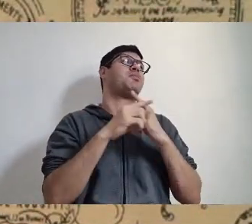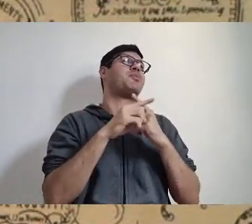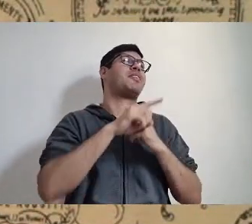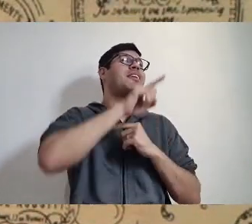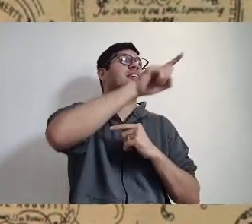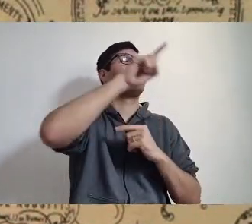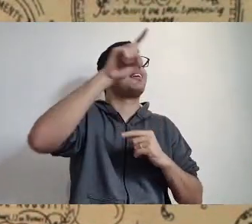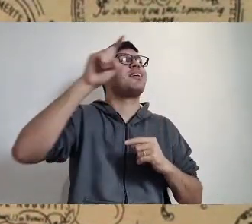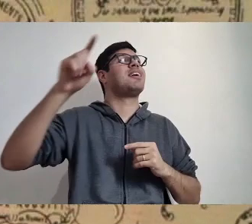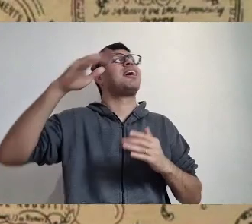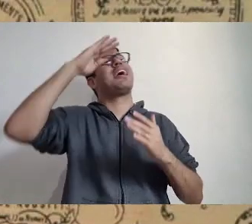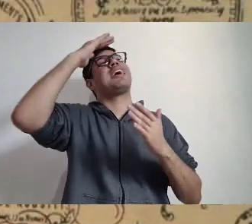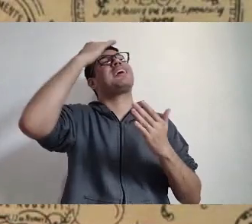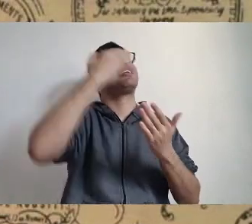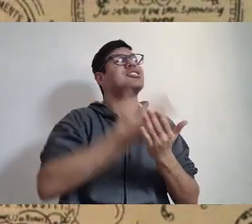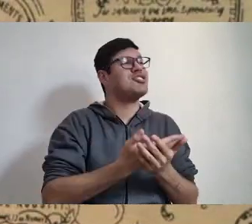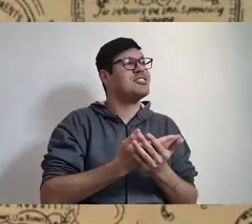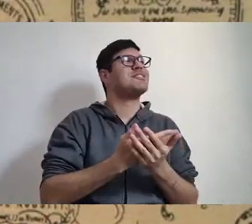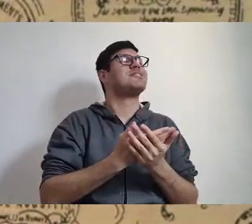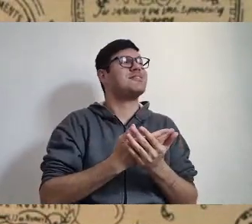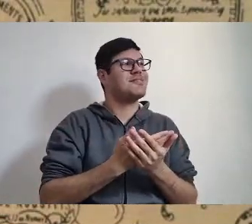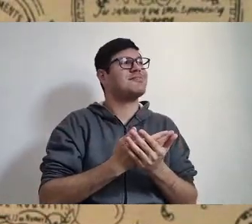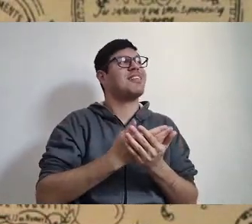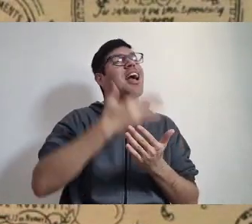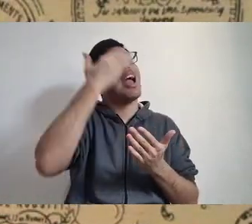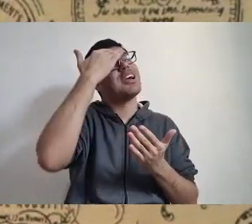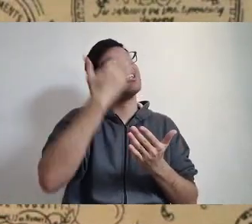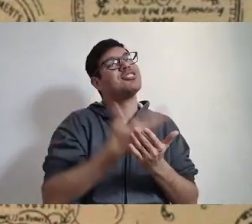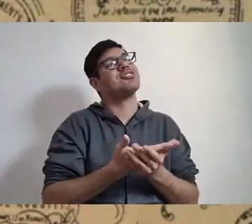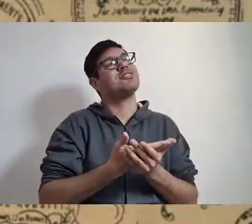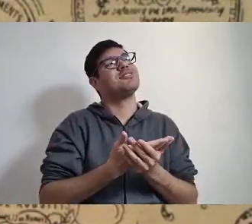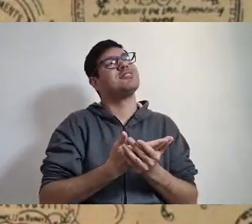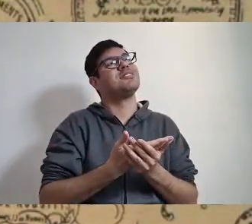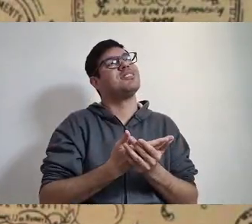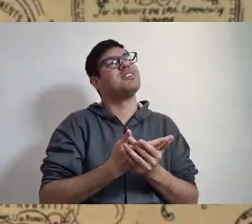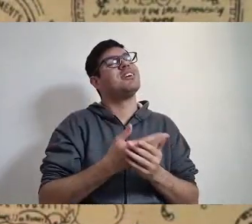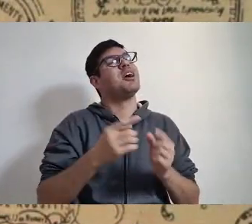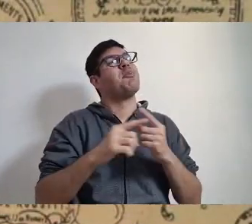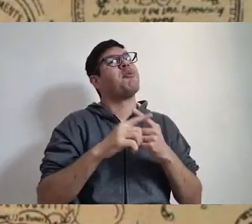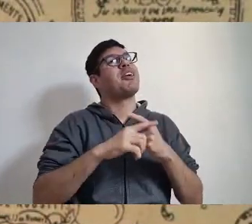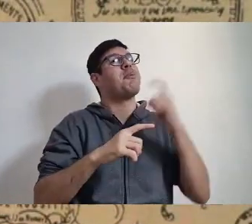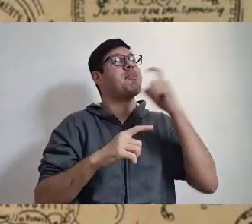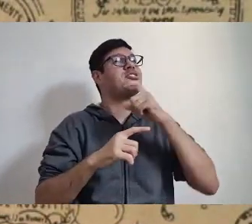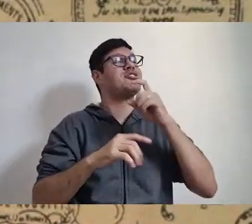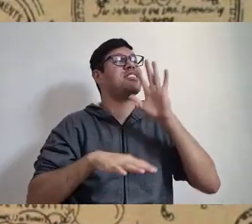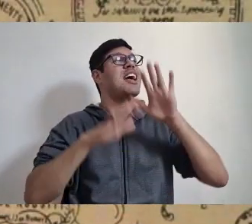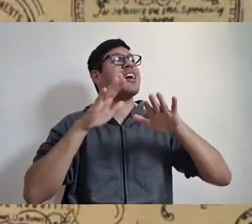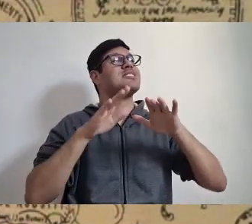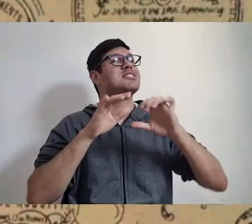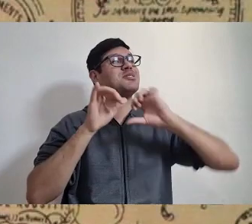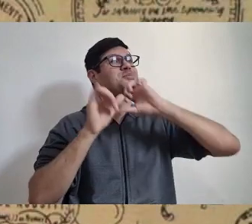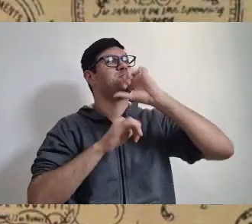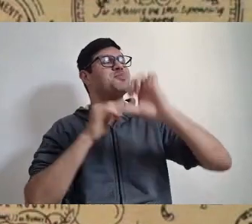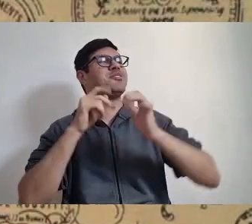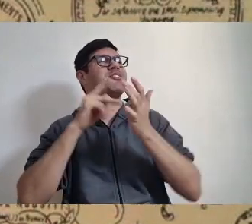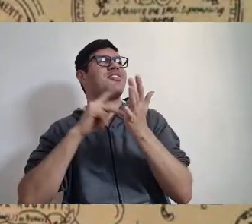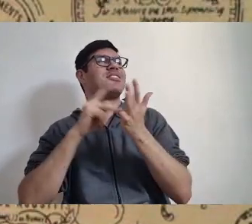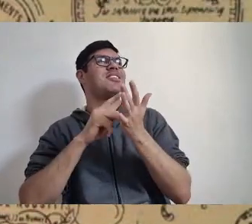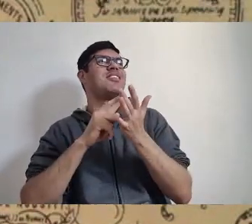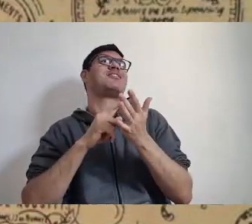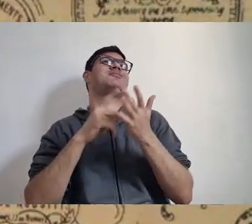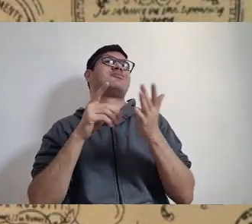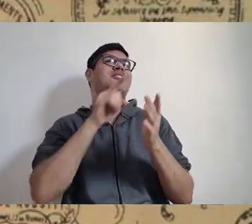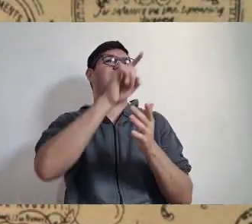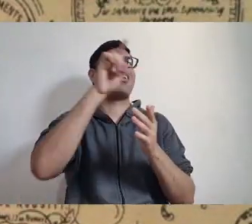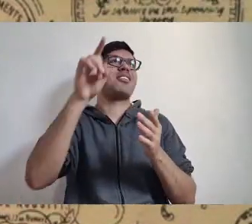postado. Igual você disse, uma mentira bem contada se torna uma verdade. Sim, o povo passa a acreditar. Passa a acreditar. E aí a